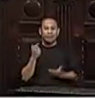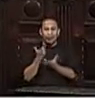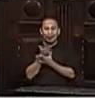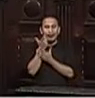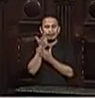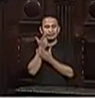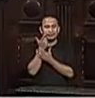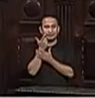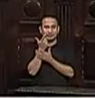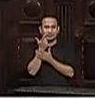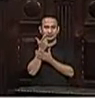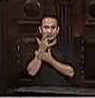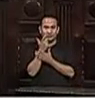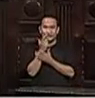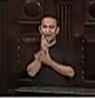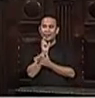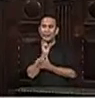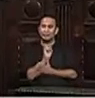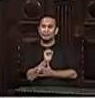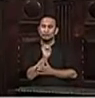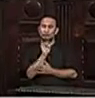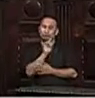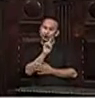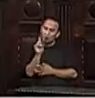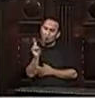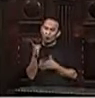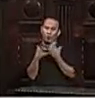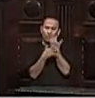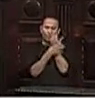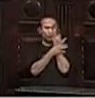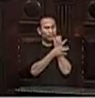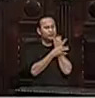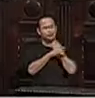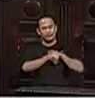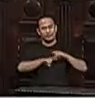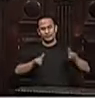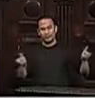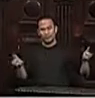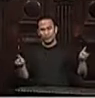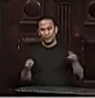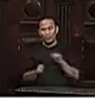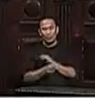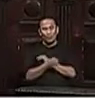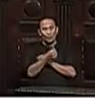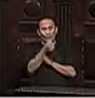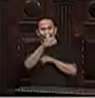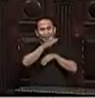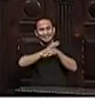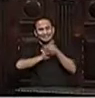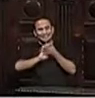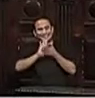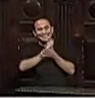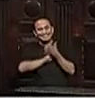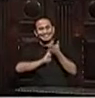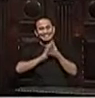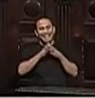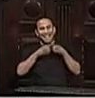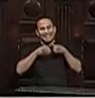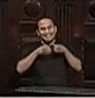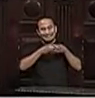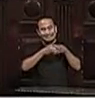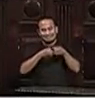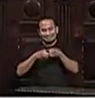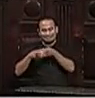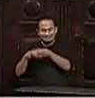aí, não é só a segurança pública. Em quase nenhuma área